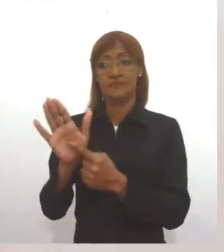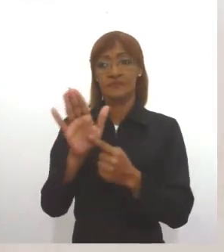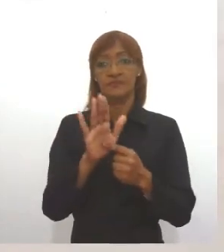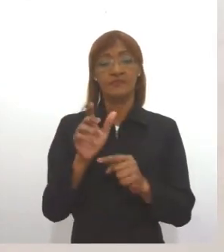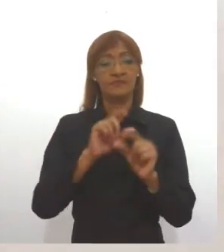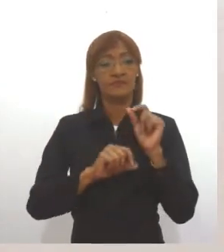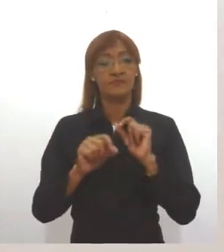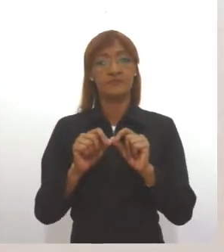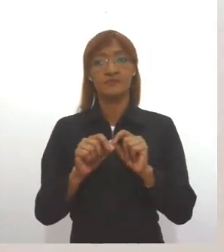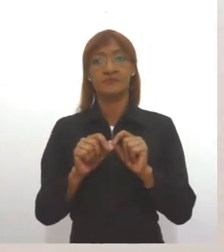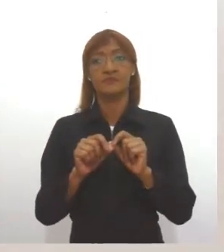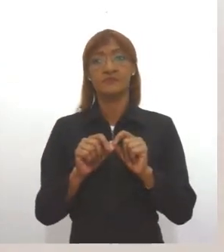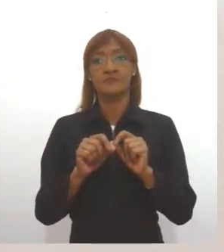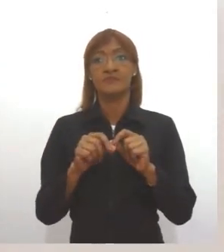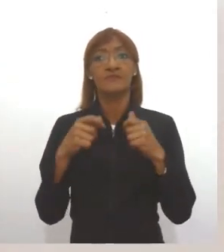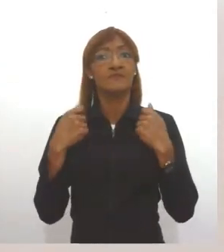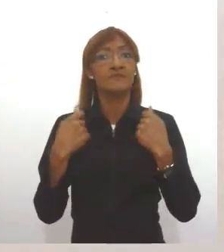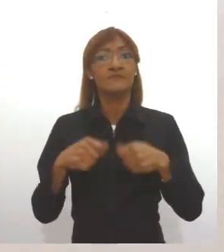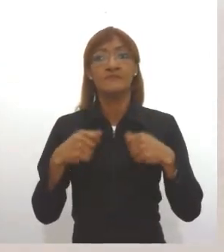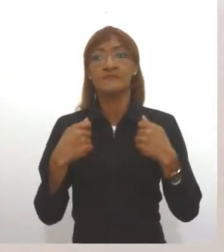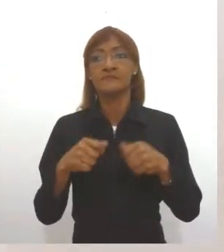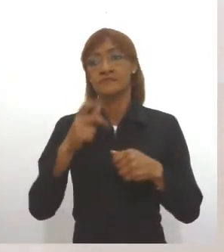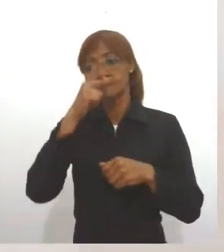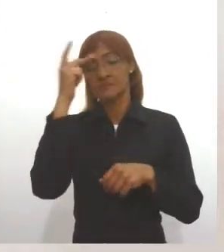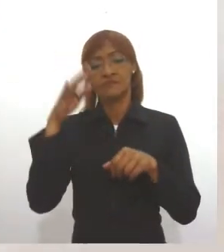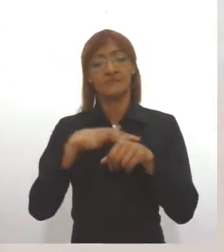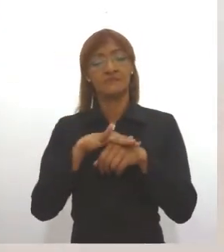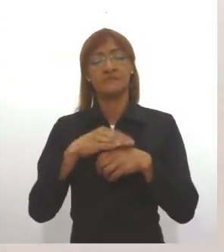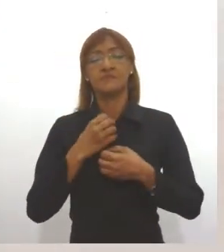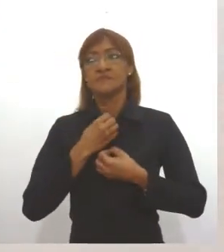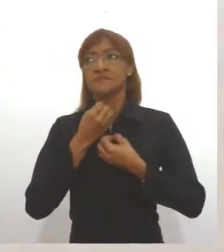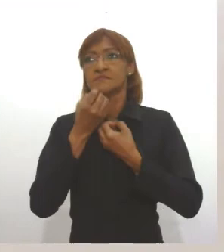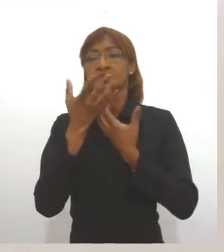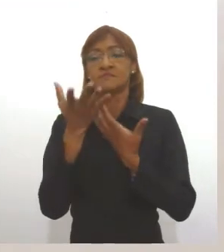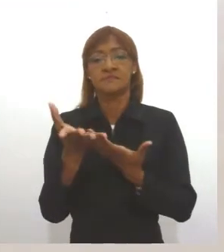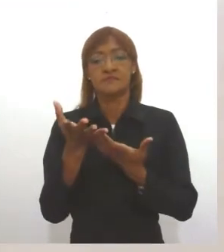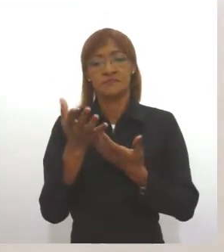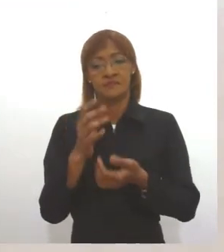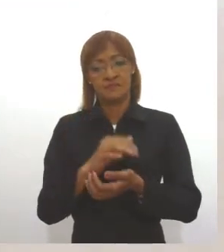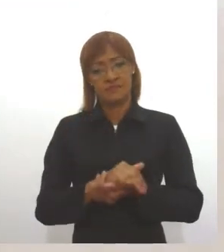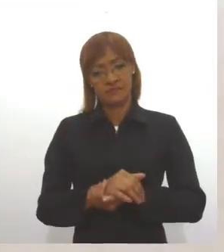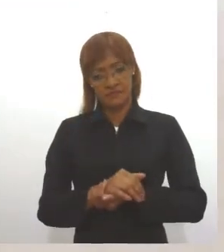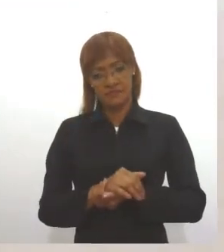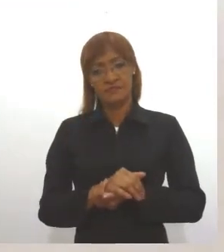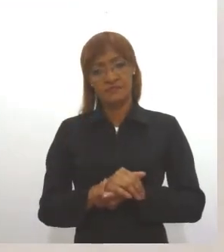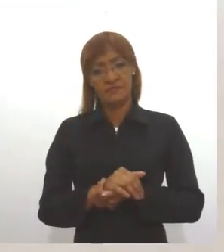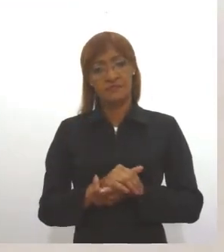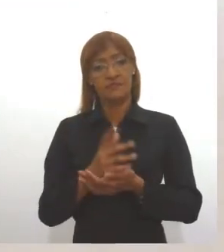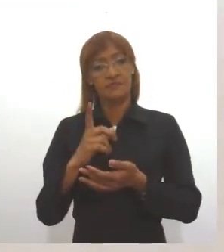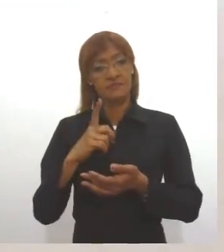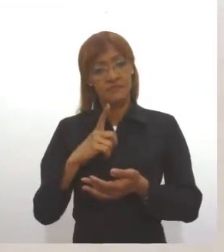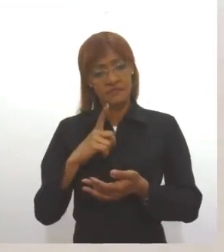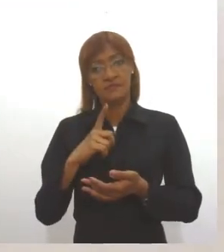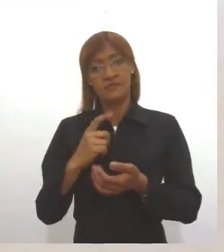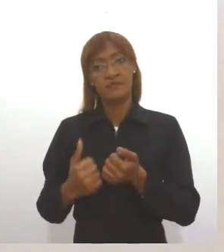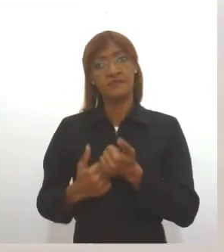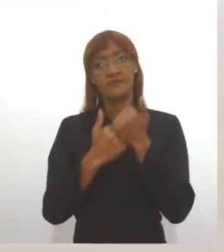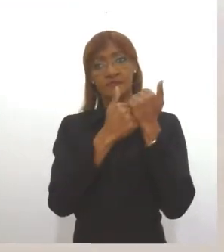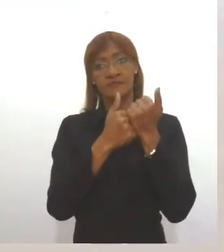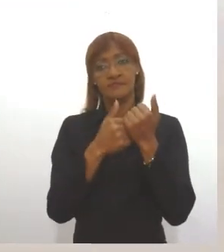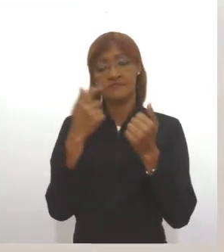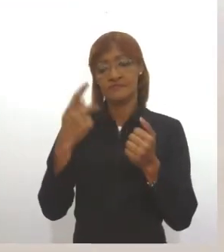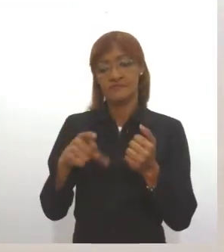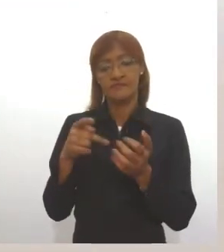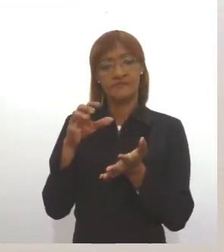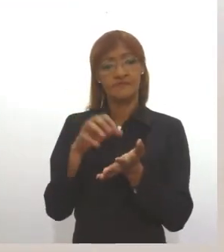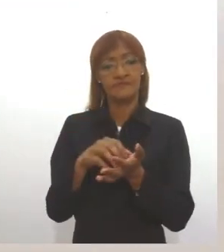pessoas têm de falar sobre os seus sentimentos, de desabafar, né? E encontram no CVV esse apoio, porque sabem que os